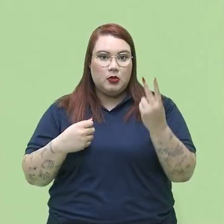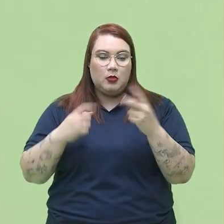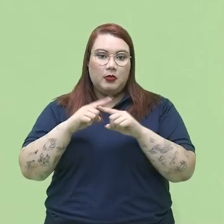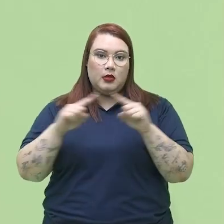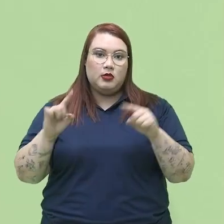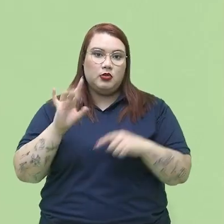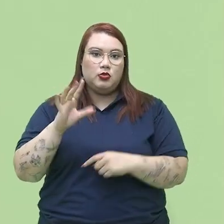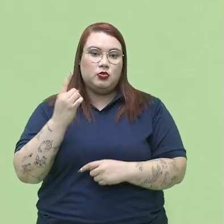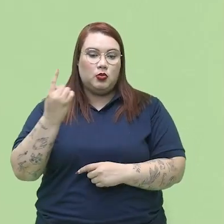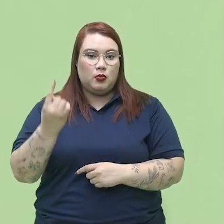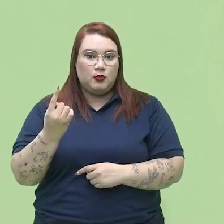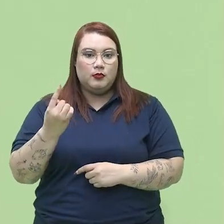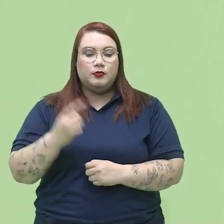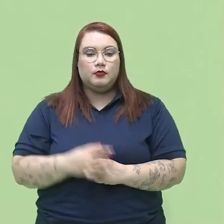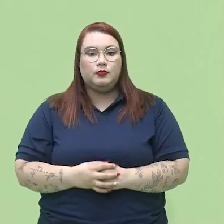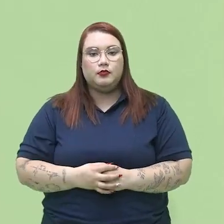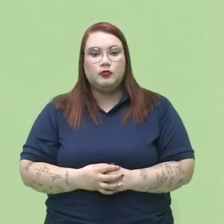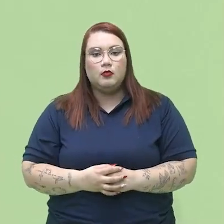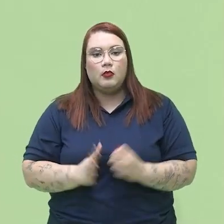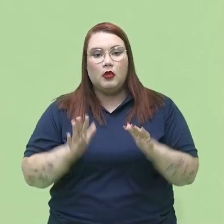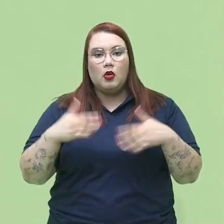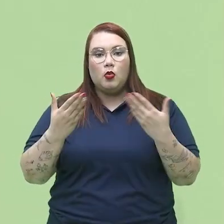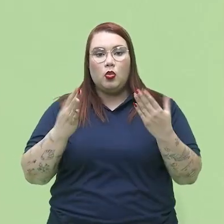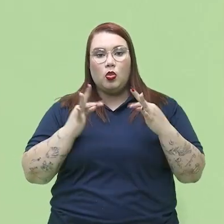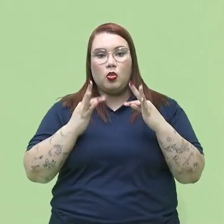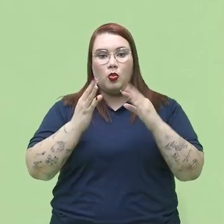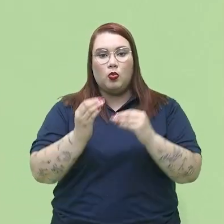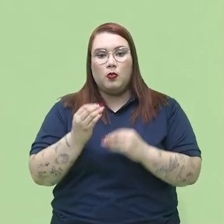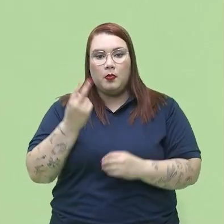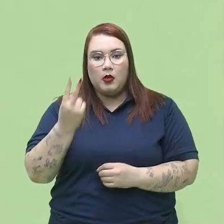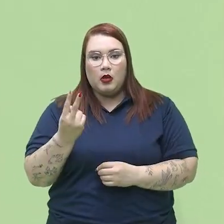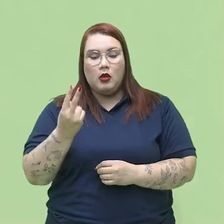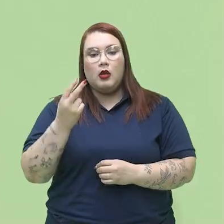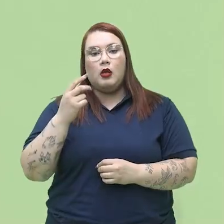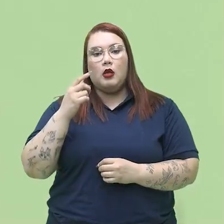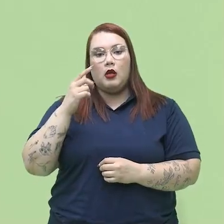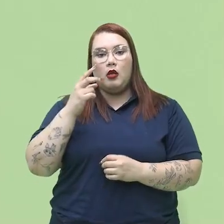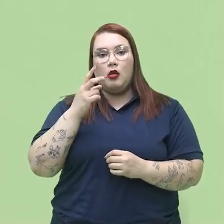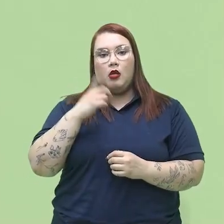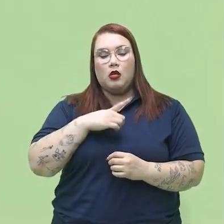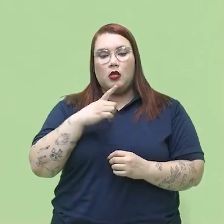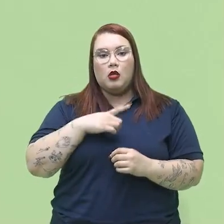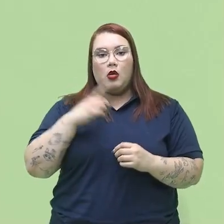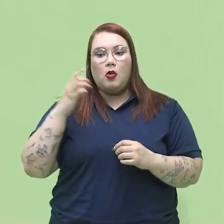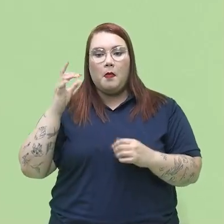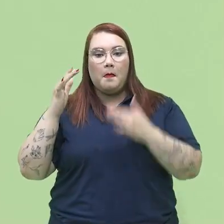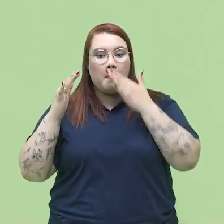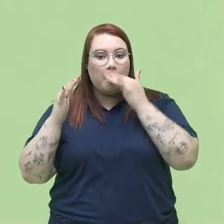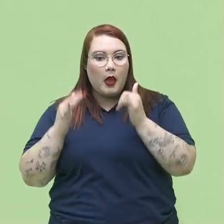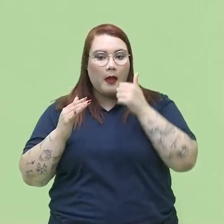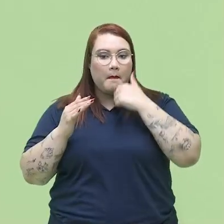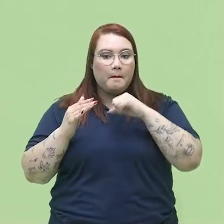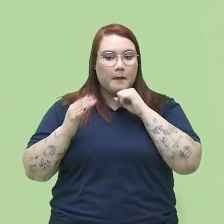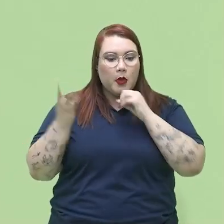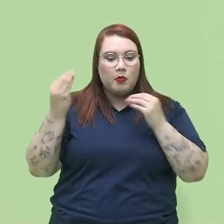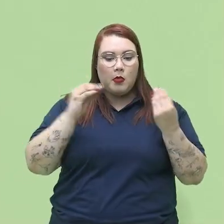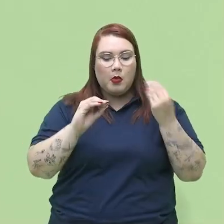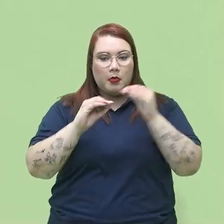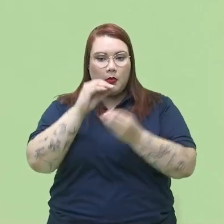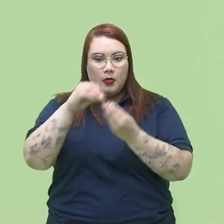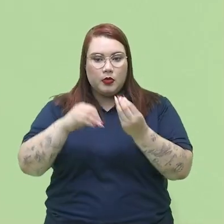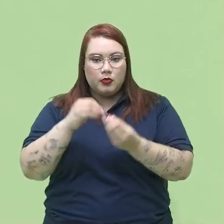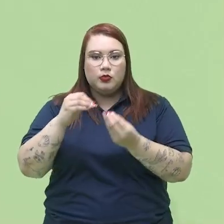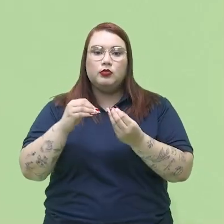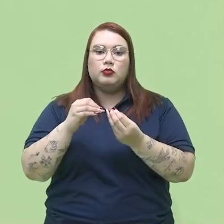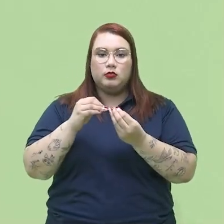cromossomo sexual. Lembrando que todo par ele é formado de um material que vem do pai e outro material que vem da mãe,